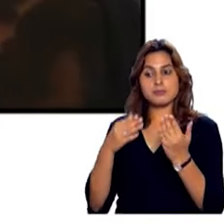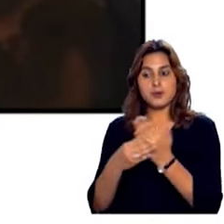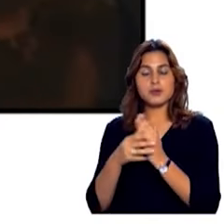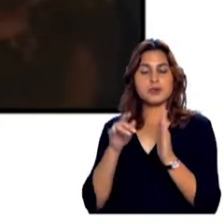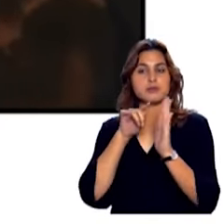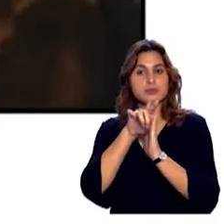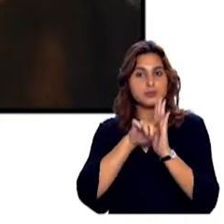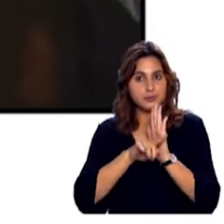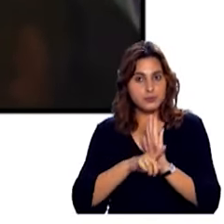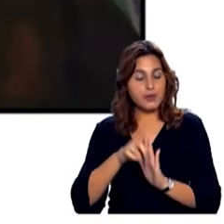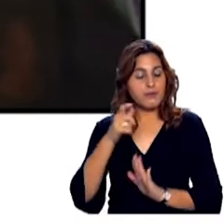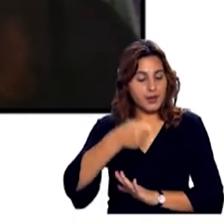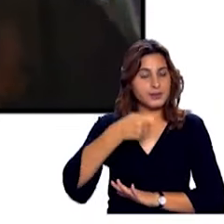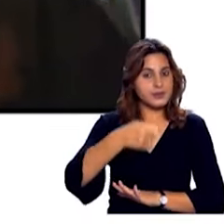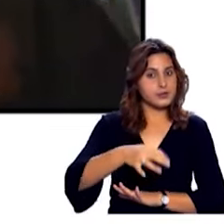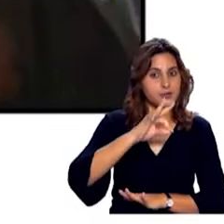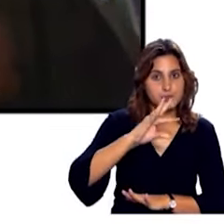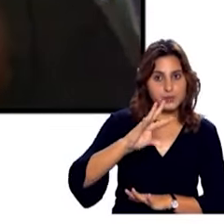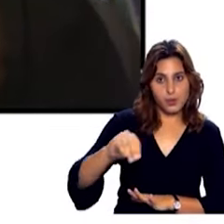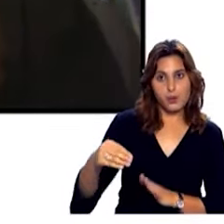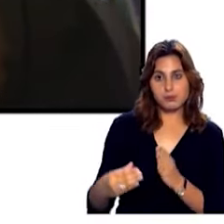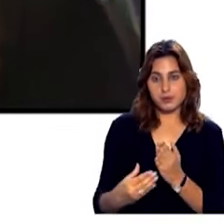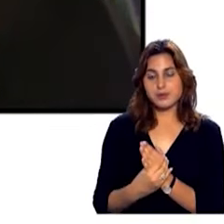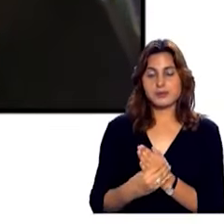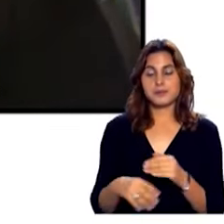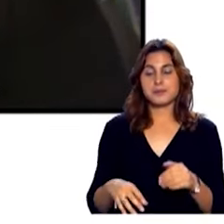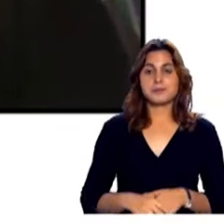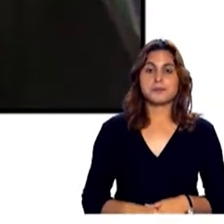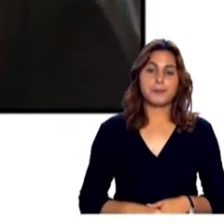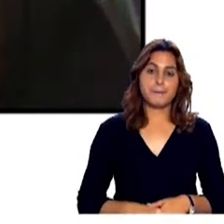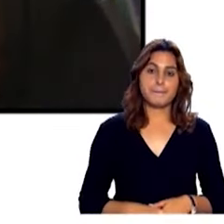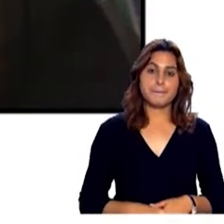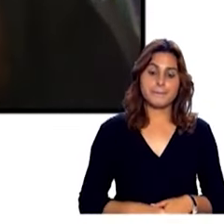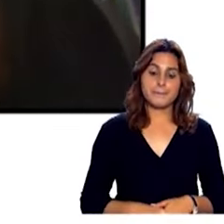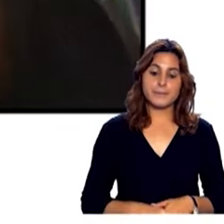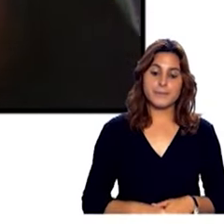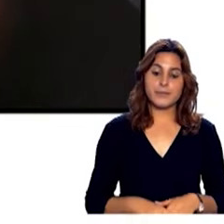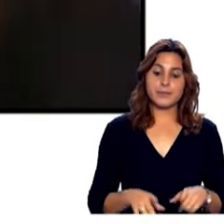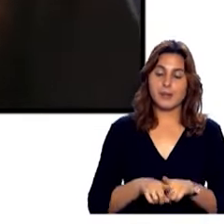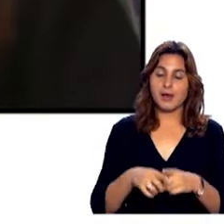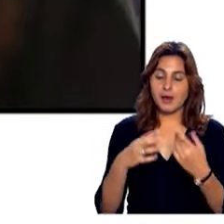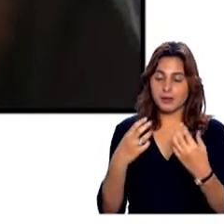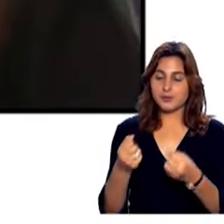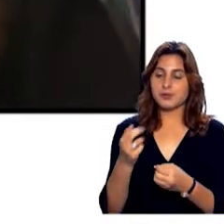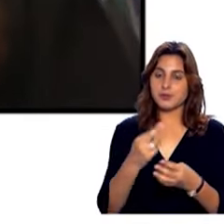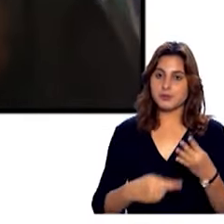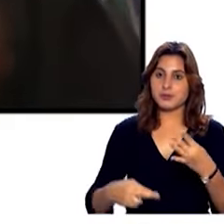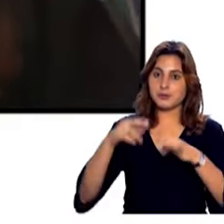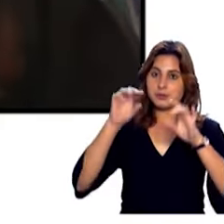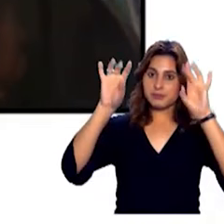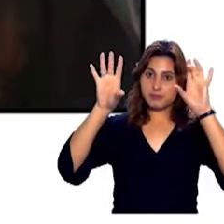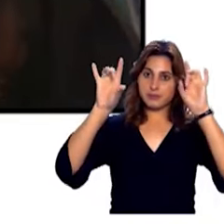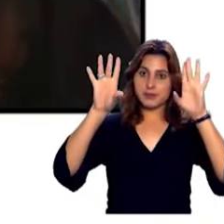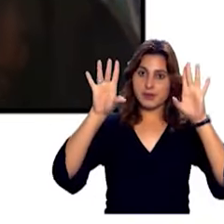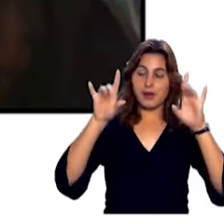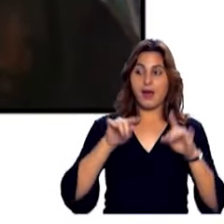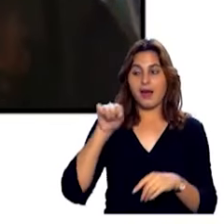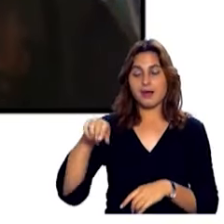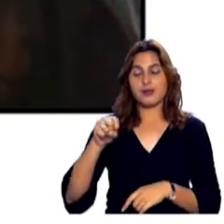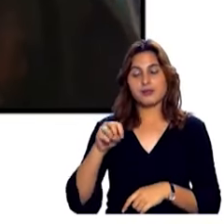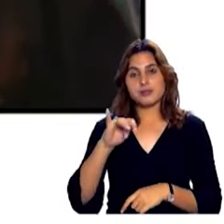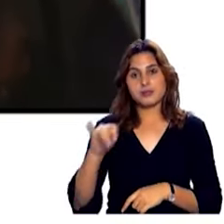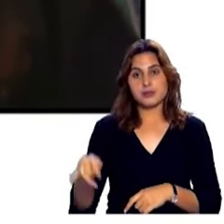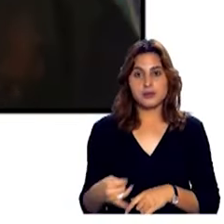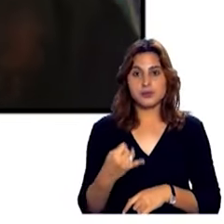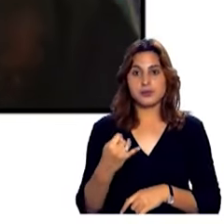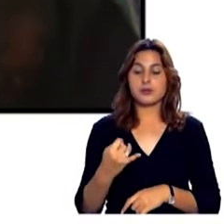ser exigido para que sejam admitidos os recursos para o STJ seja